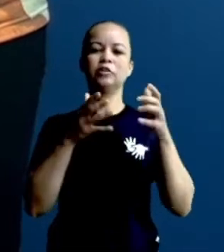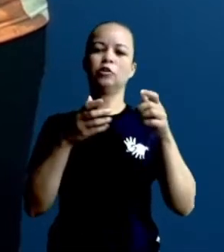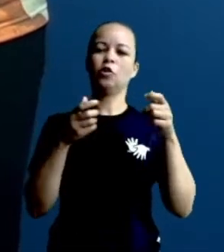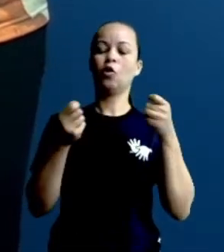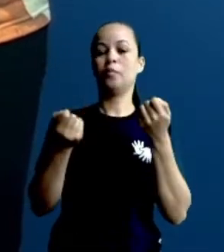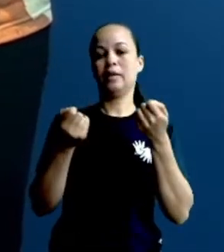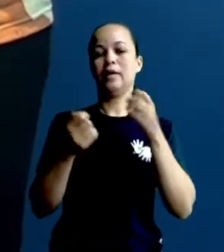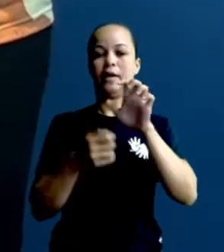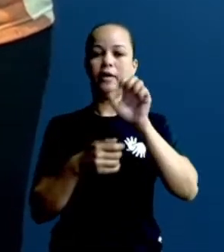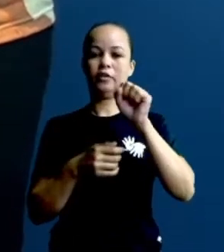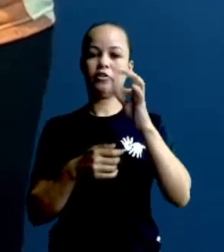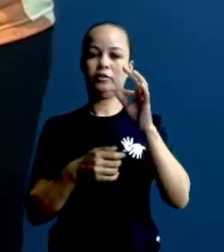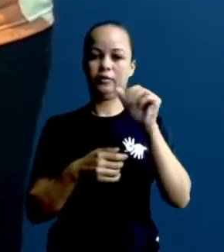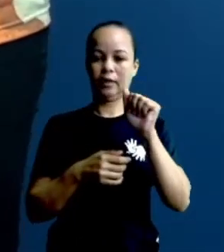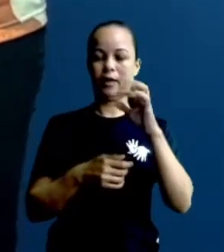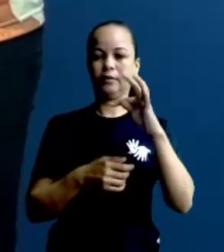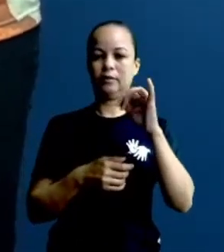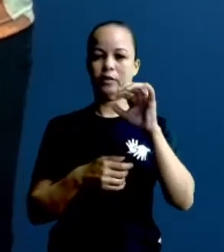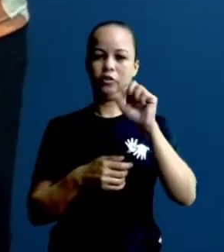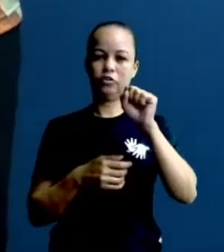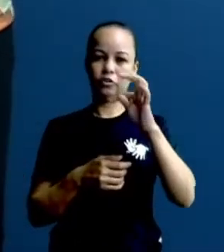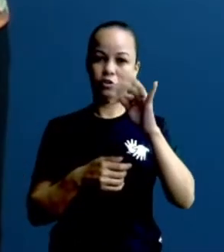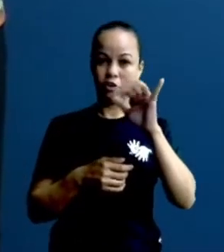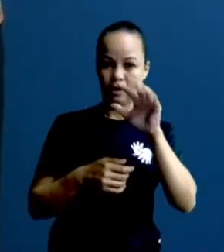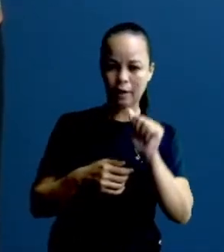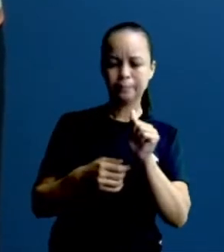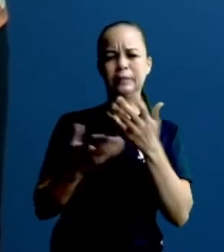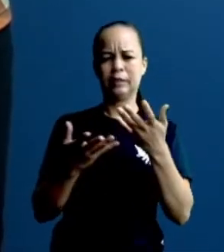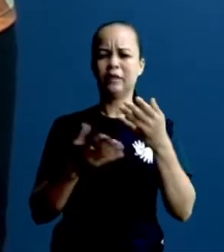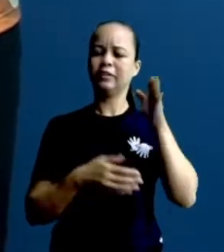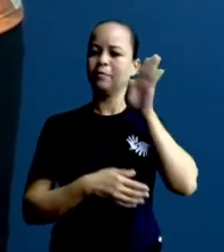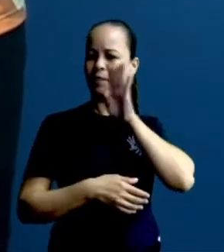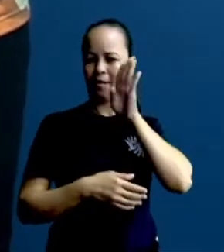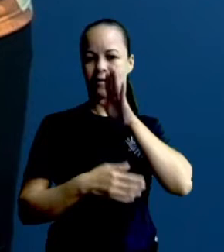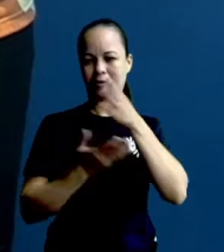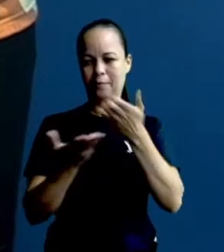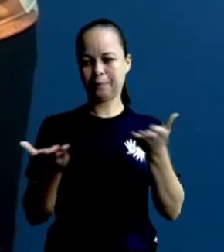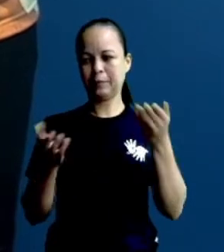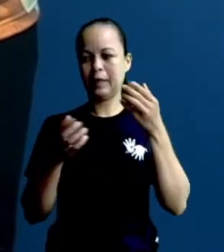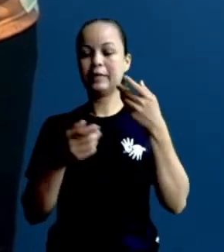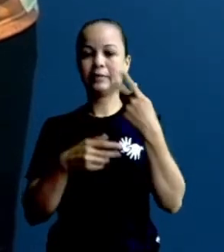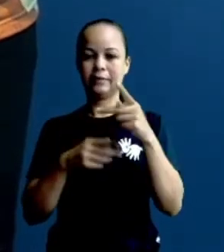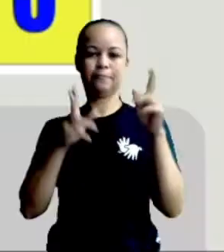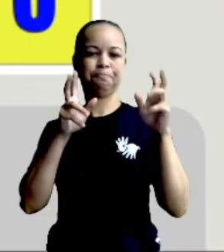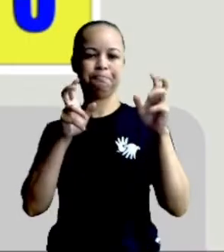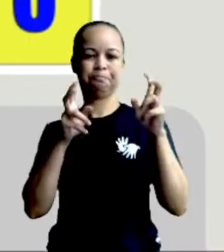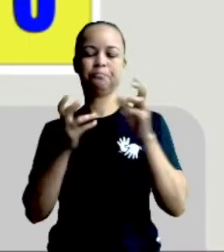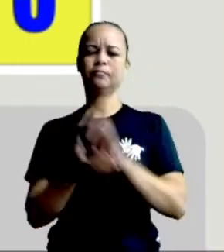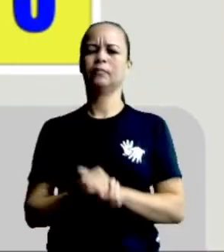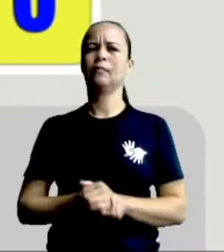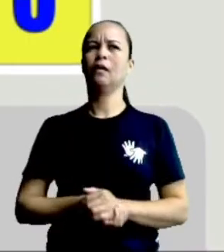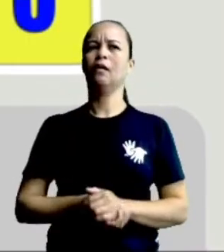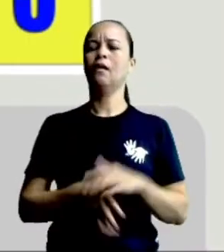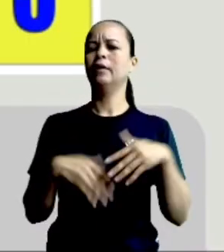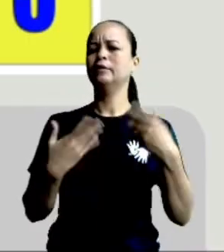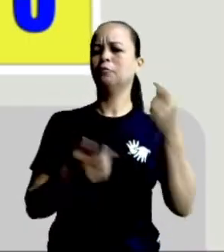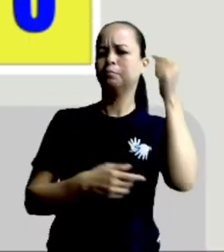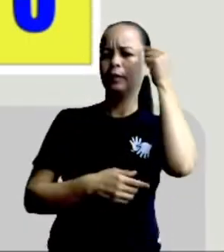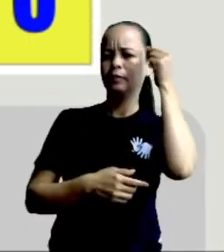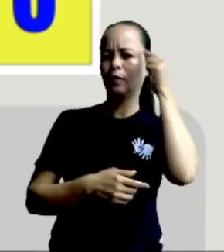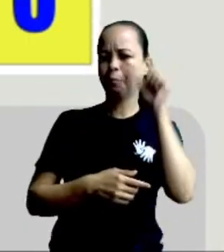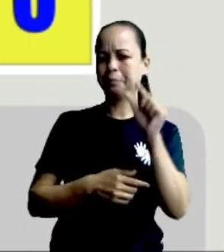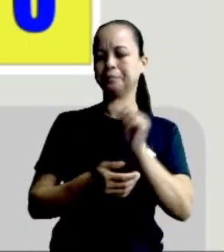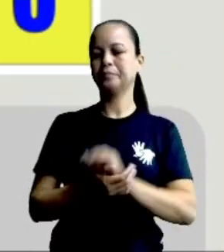presta bem muita atenção, que é muito legal este assunto. Então vamos lá, vamos pensar um pouco. A professora